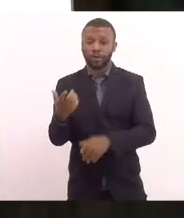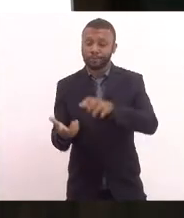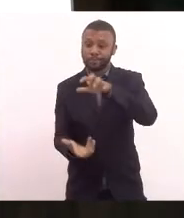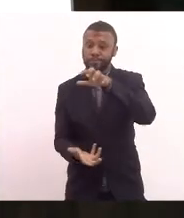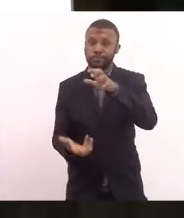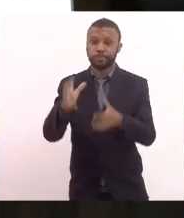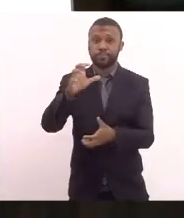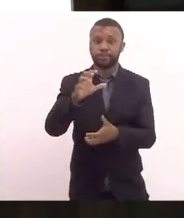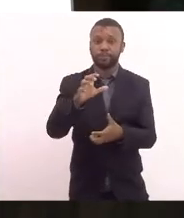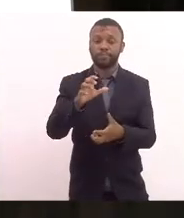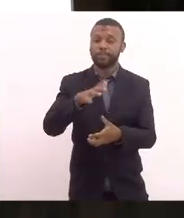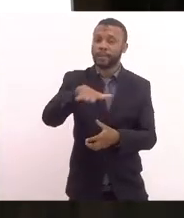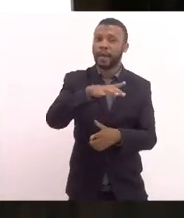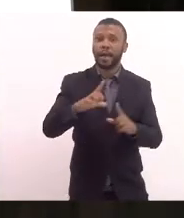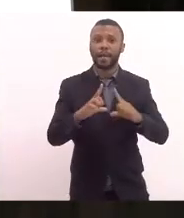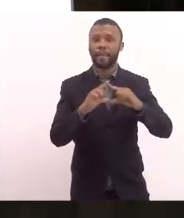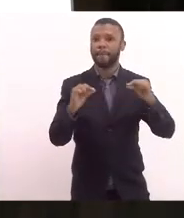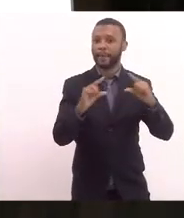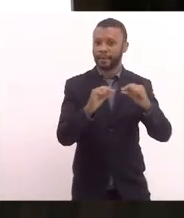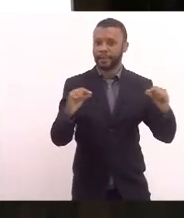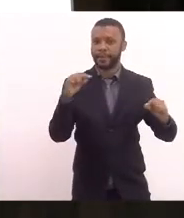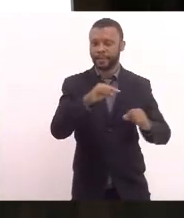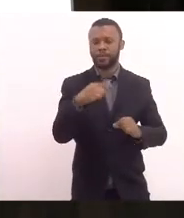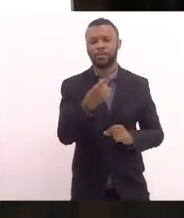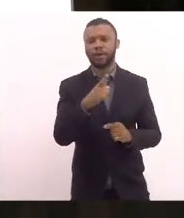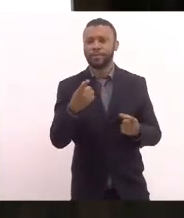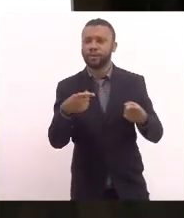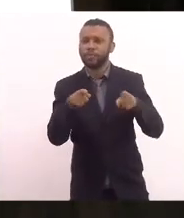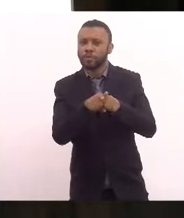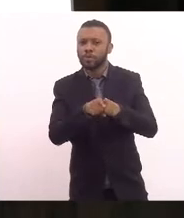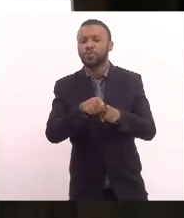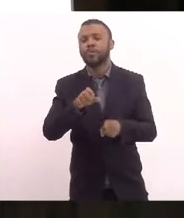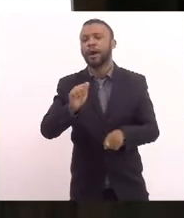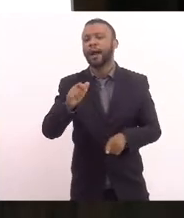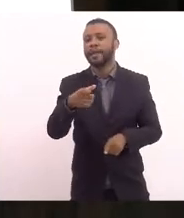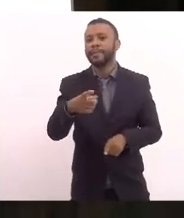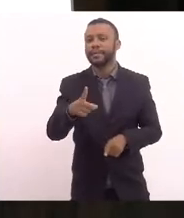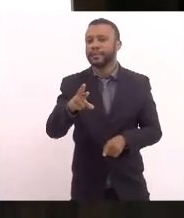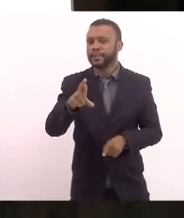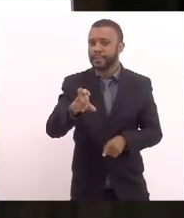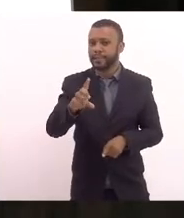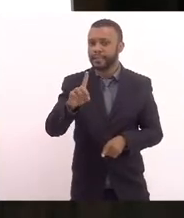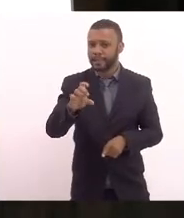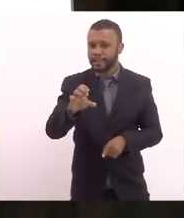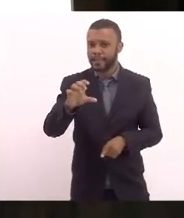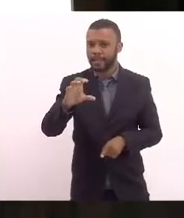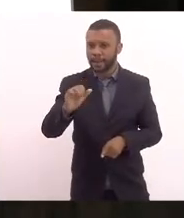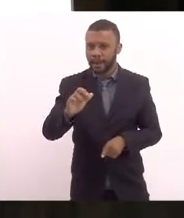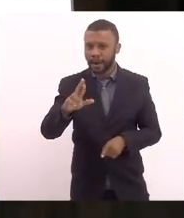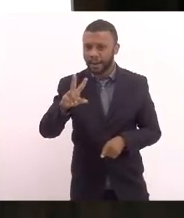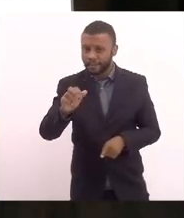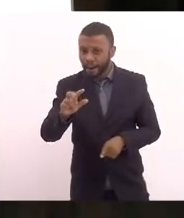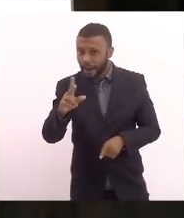em Brasília. E nós estivemos com Alexandre de Carvalho, nós estivemos falando com os